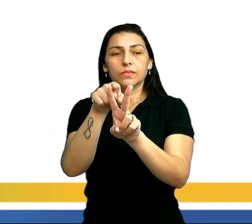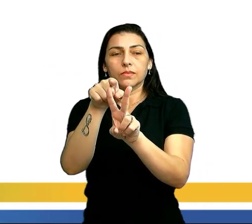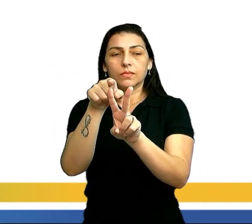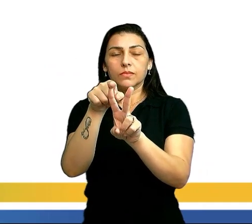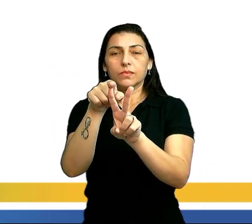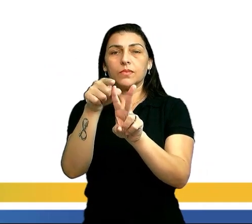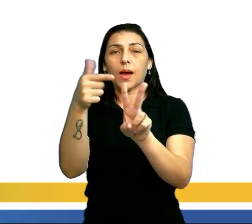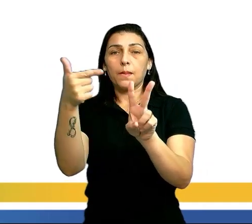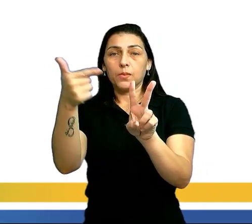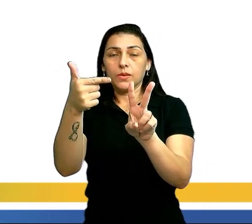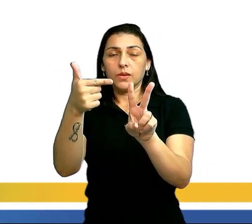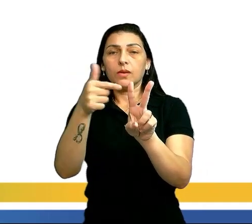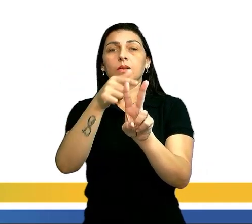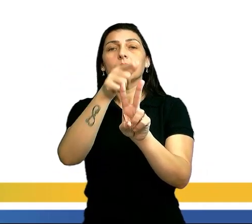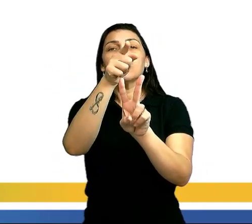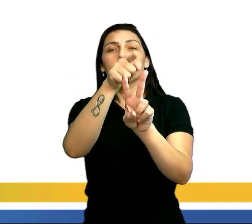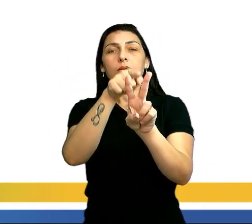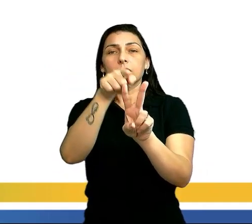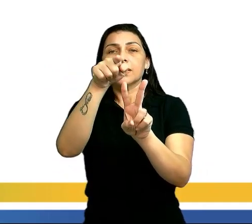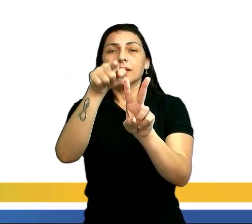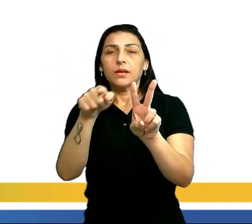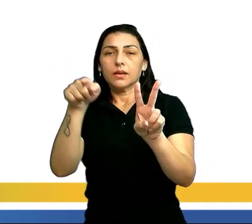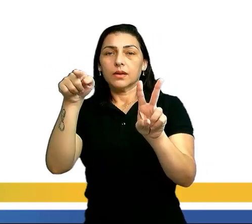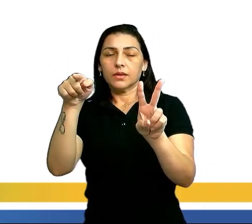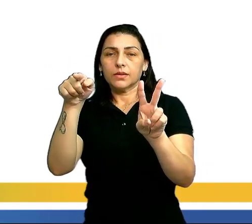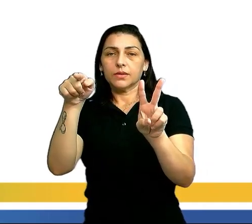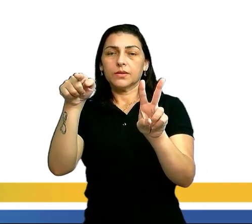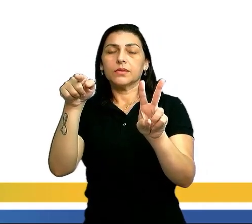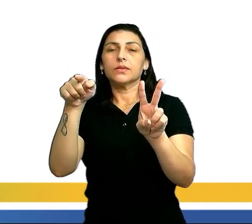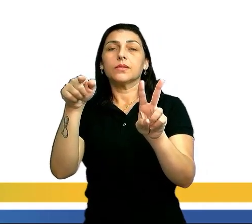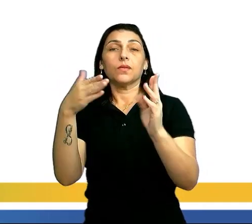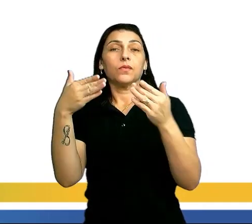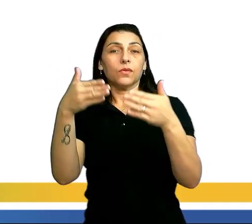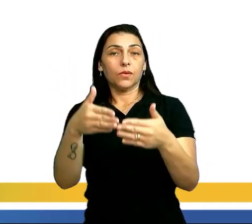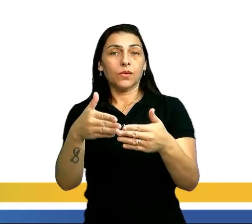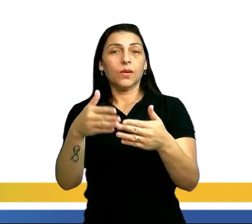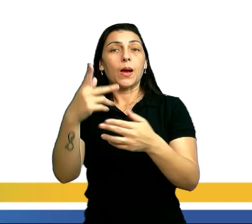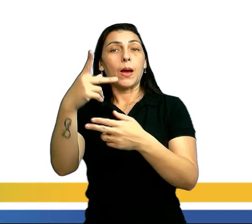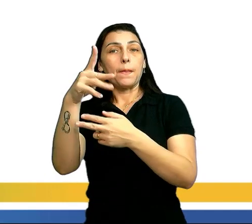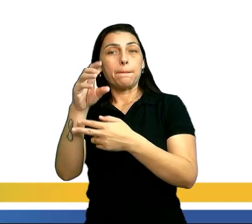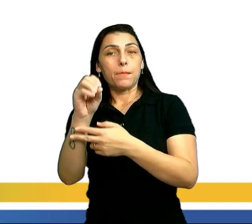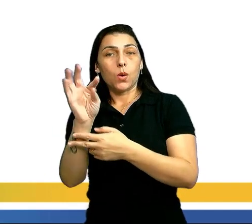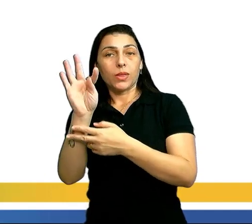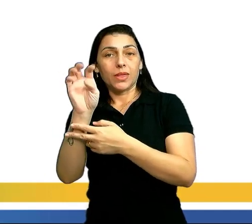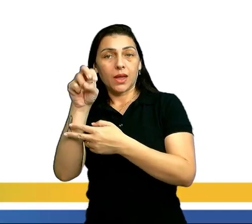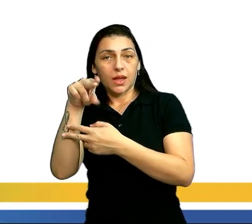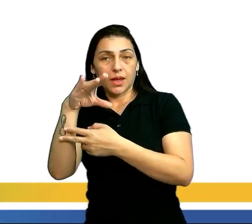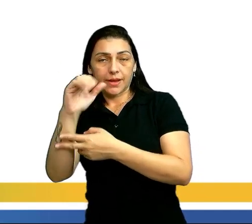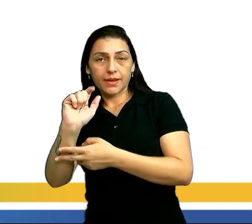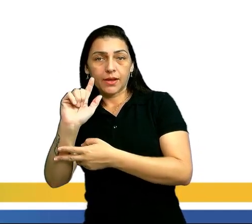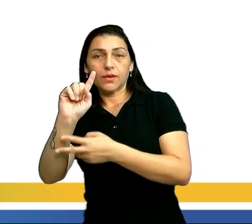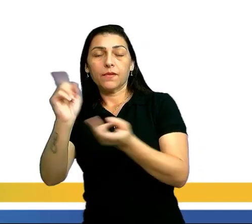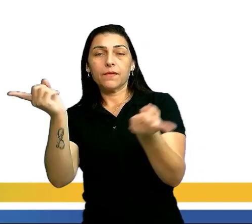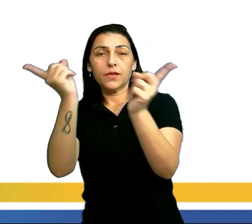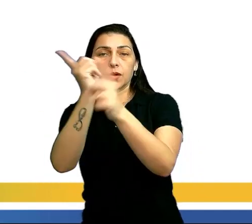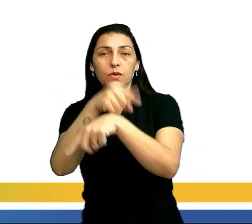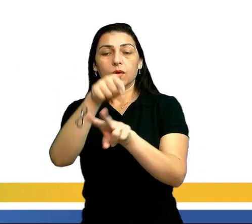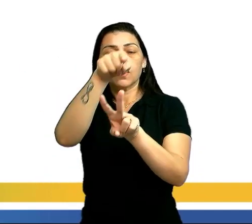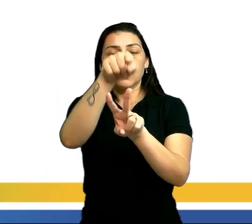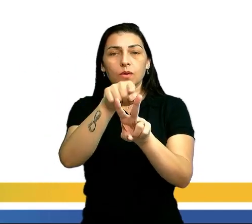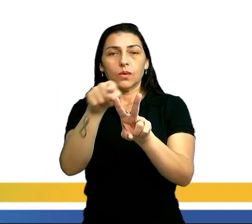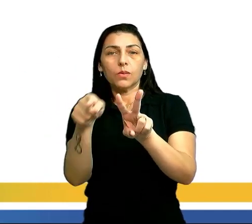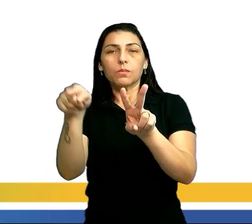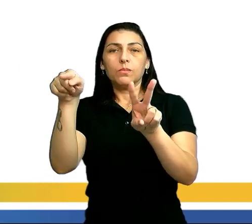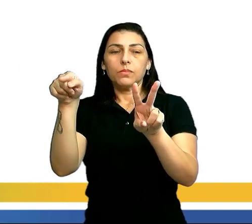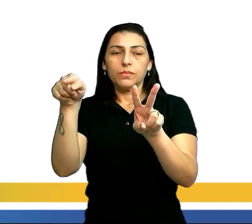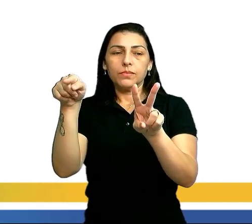Quando eu passo para o outro lado, vira raiz. Foquem nisso. Potência de um lado, do outro vira raiz. Então, vai